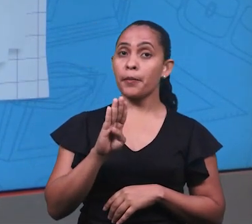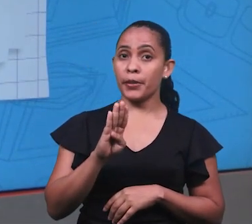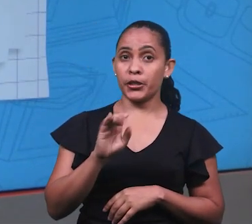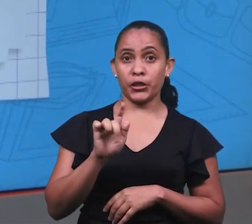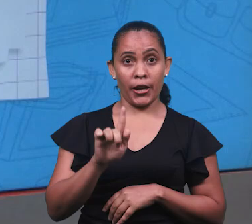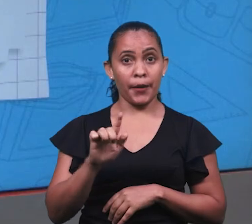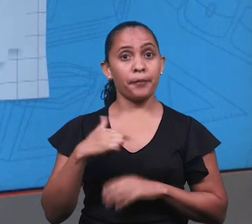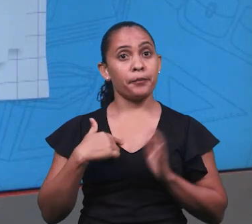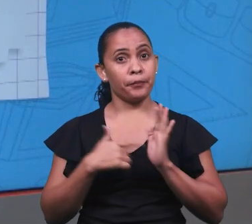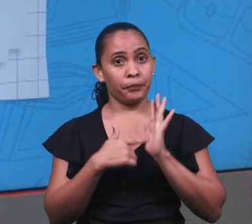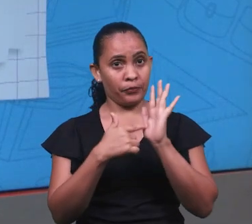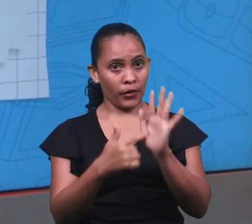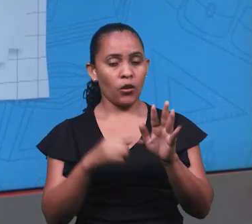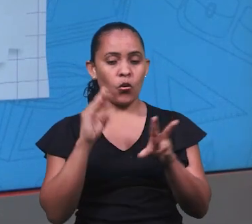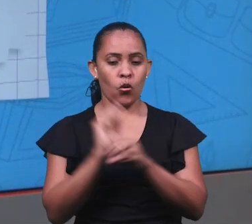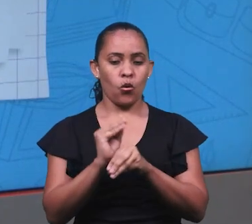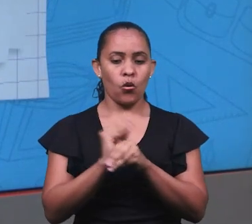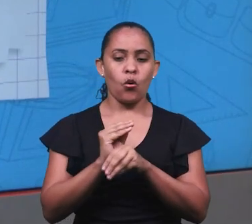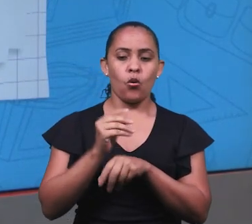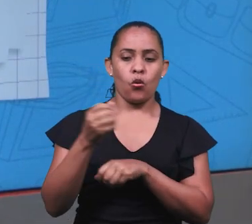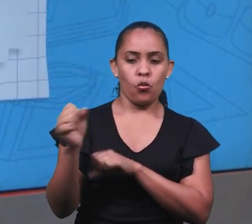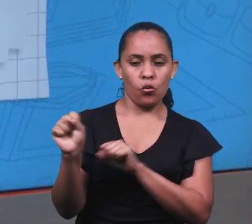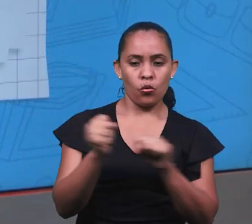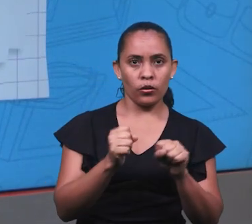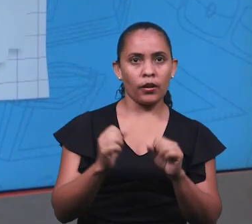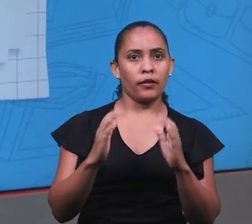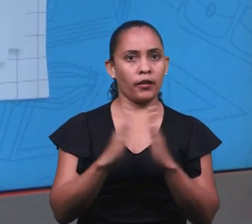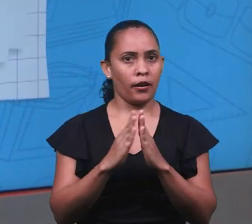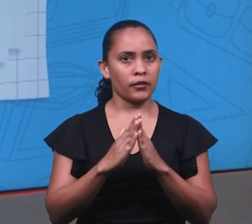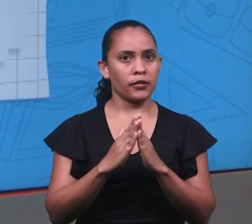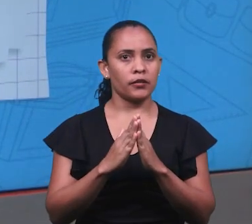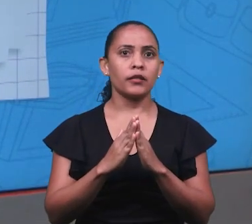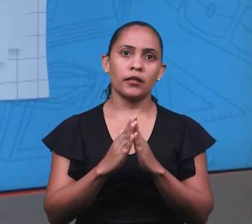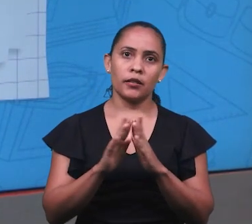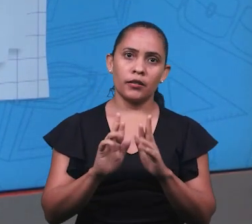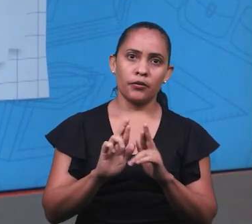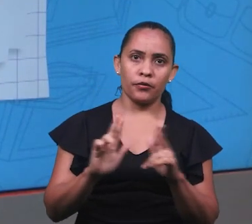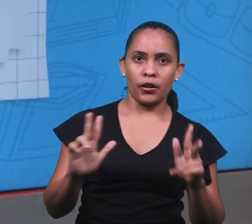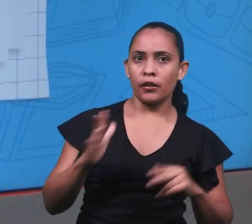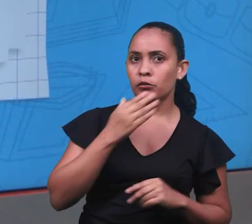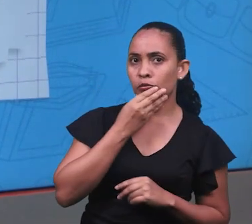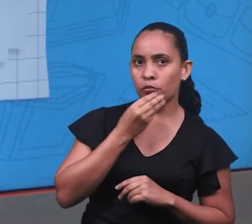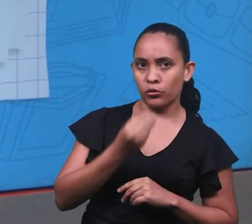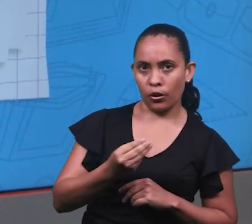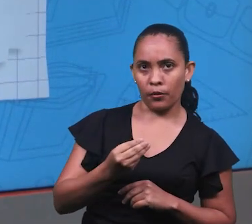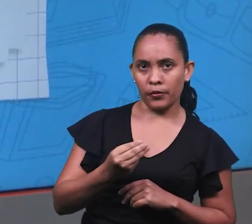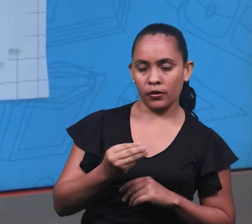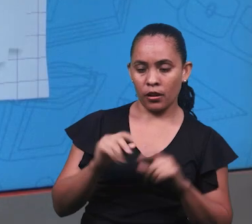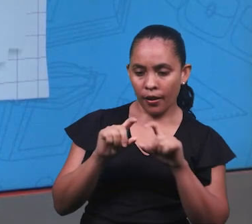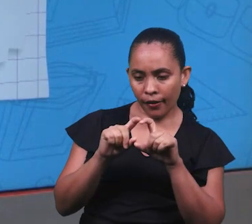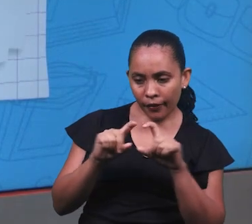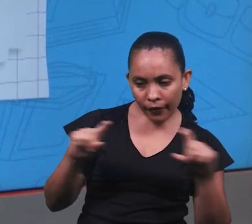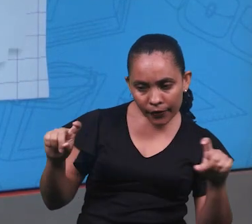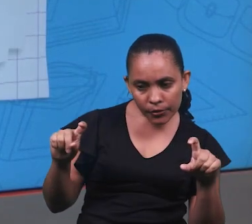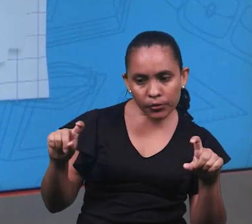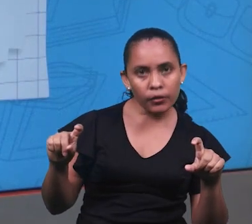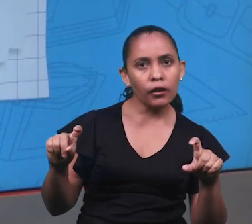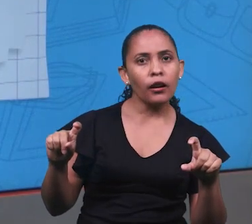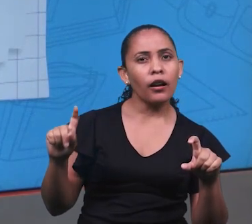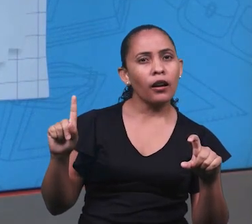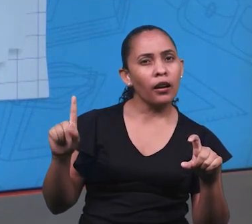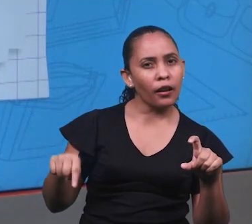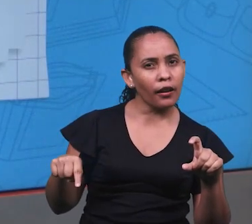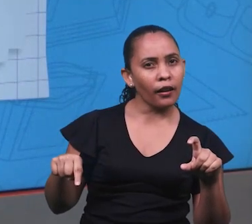de tempo com tarefas de cuidado, quando comparado aos homens. Tá vendo isso aqui? Isso aqui é como se